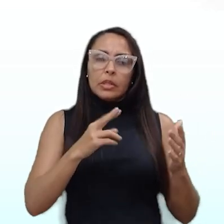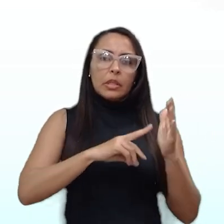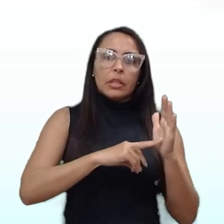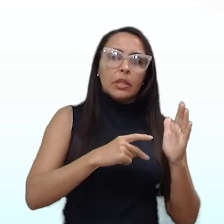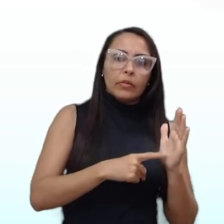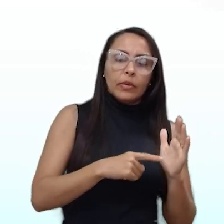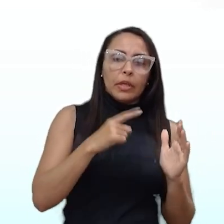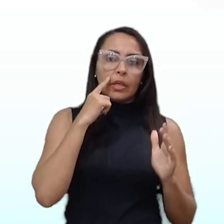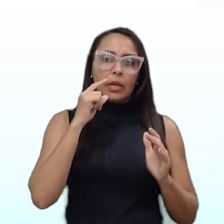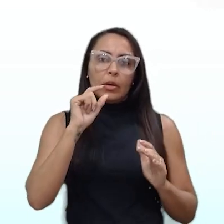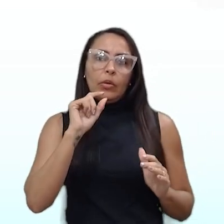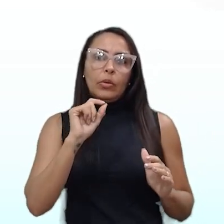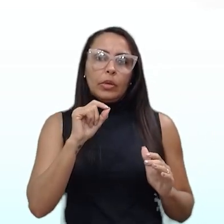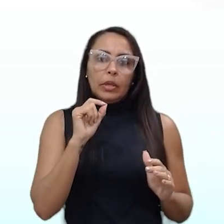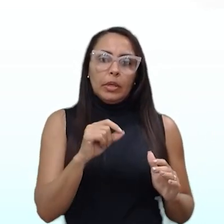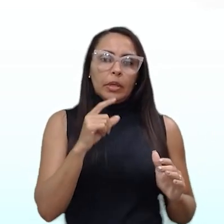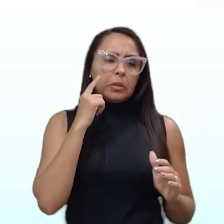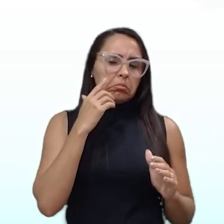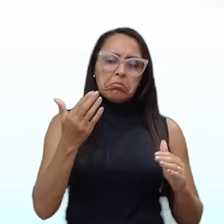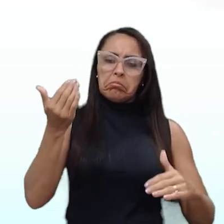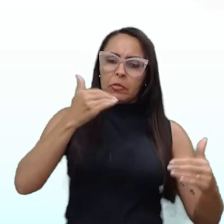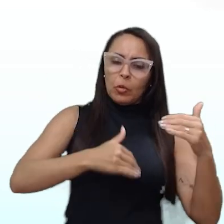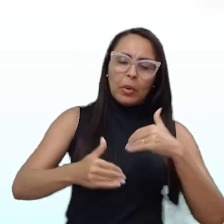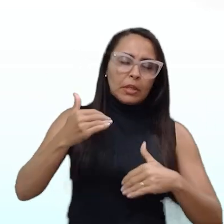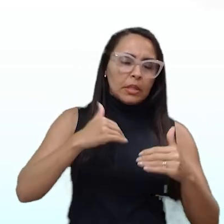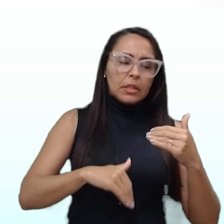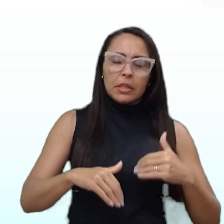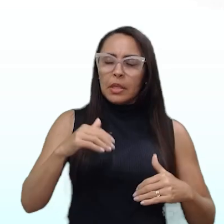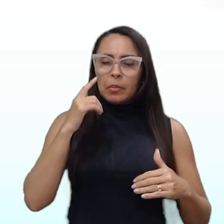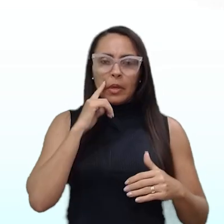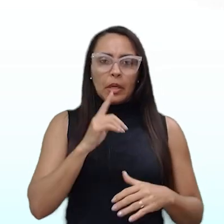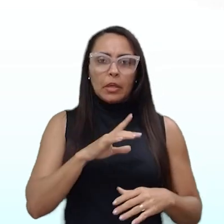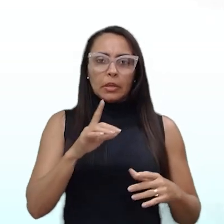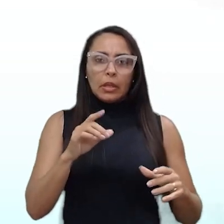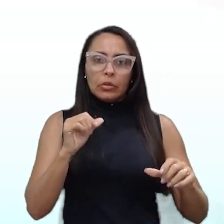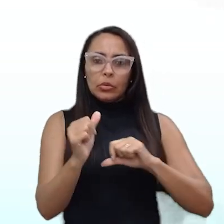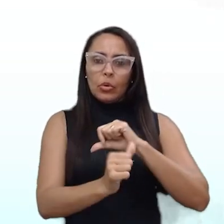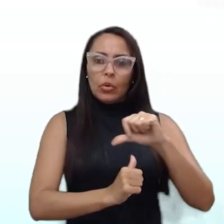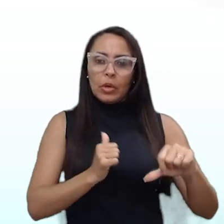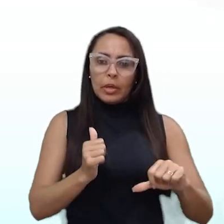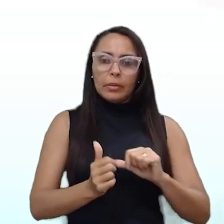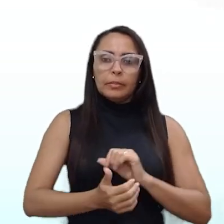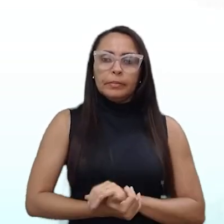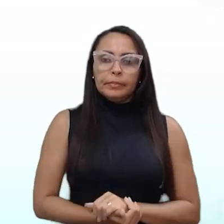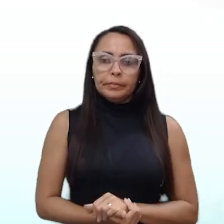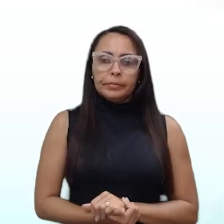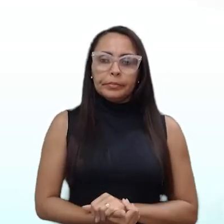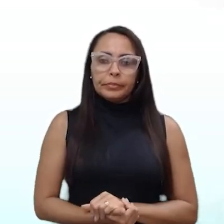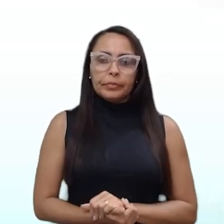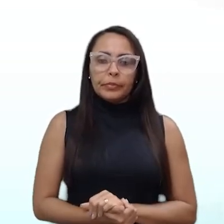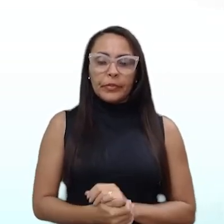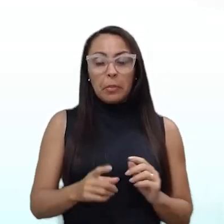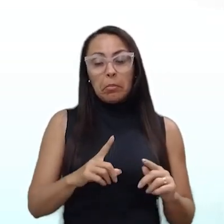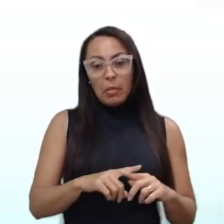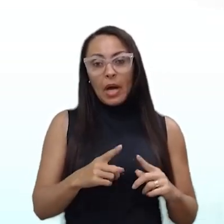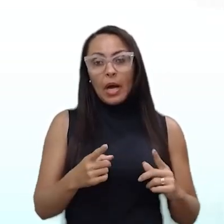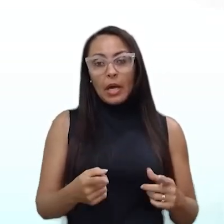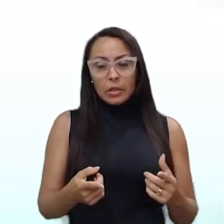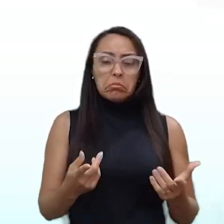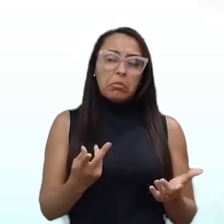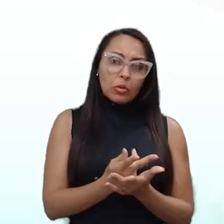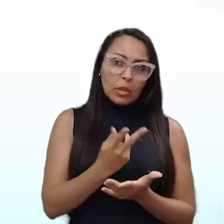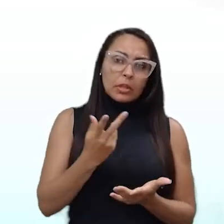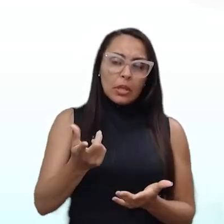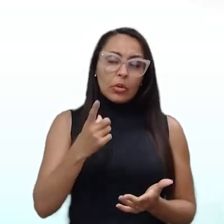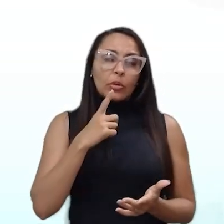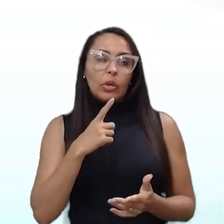do recipiente e o recipiente não participa do rolê, não participa da troca. Mas, se porventura ele diz, olha, eu